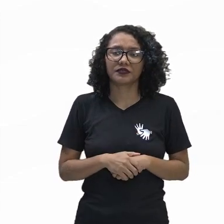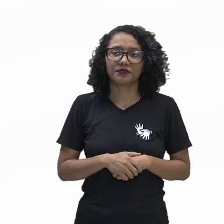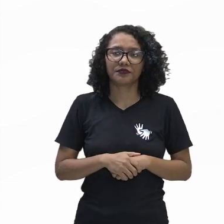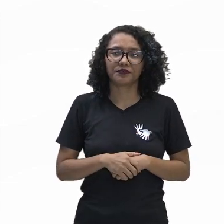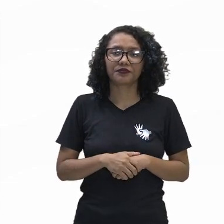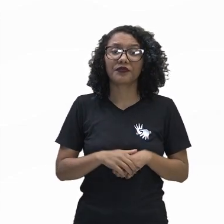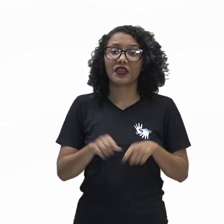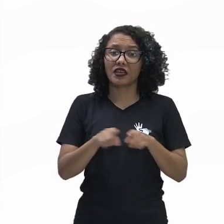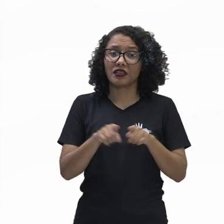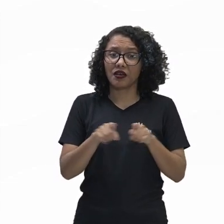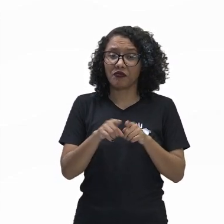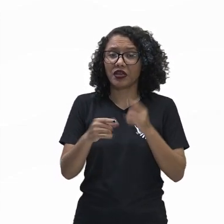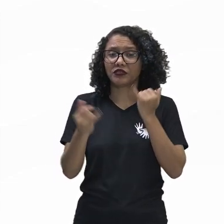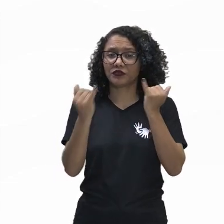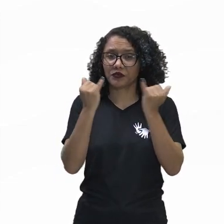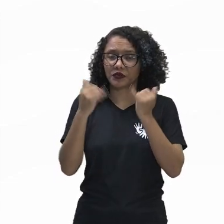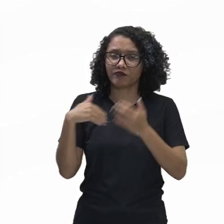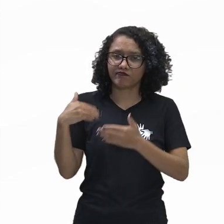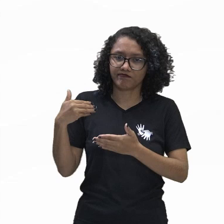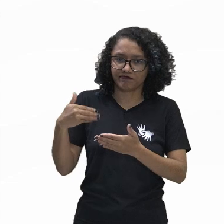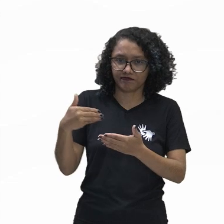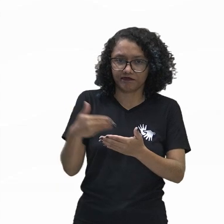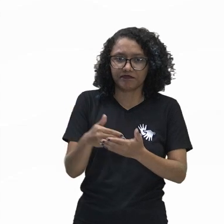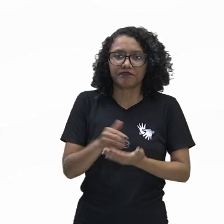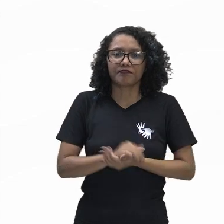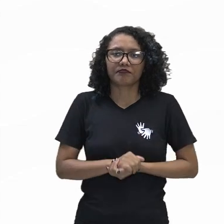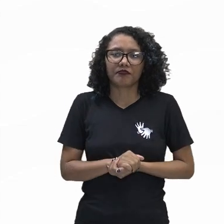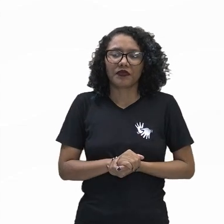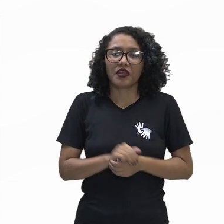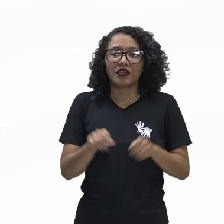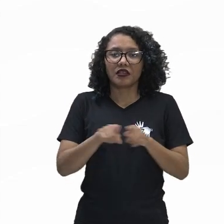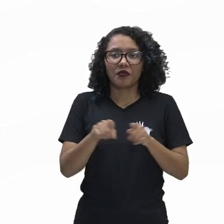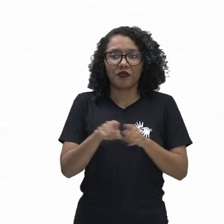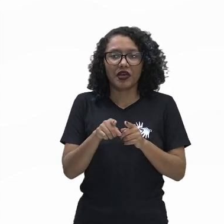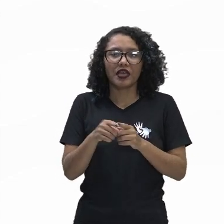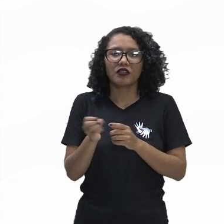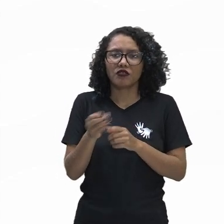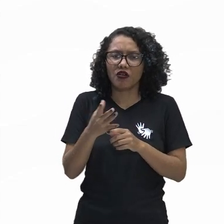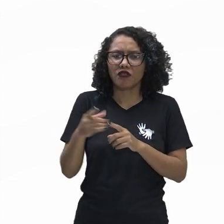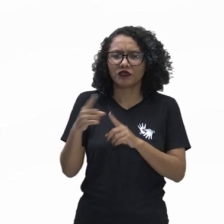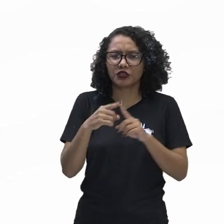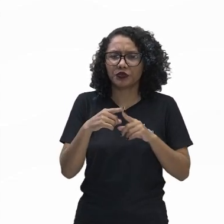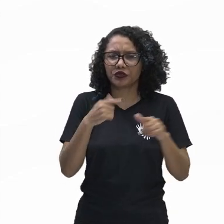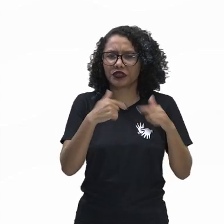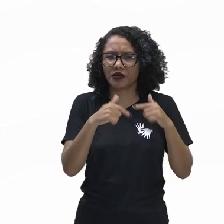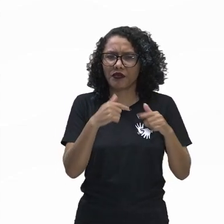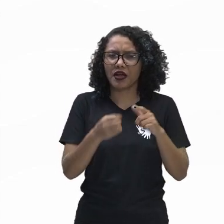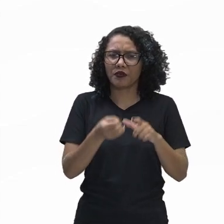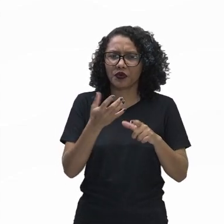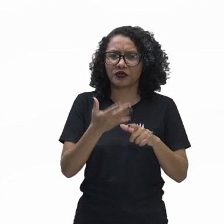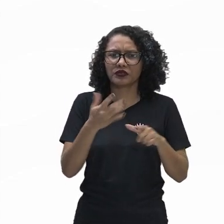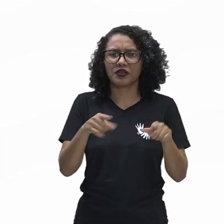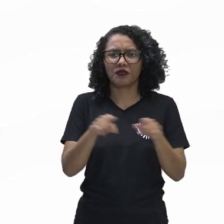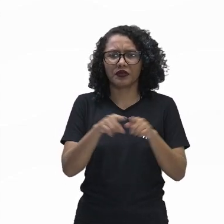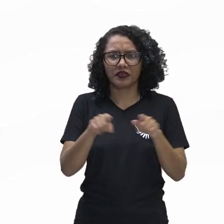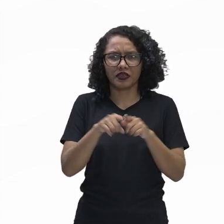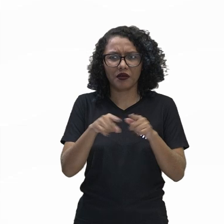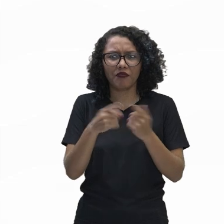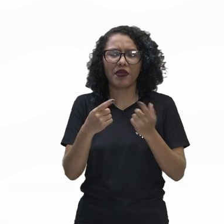técnicas, tecnológicas e informacionais ao longo do tempo. Novas formas de trabalho, produção